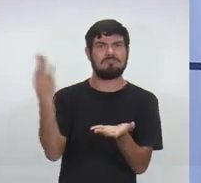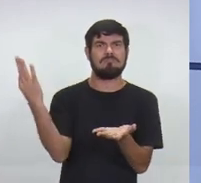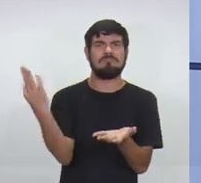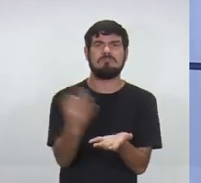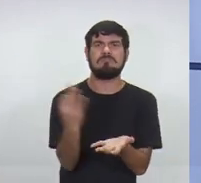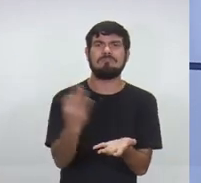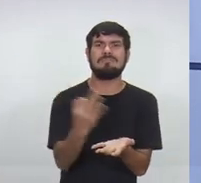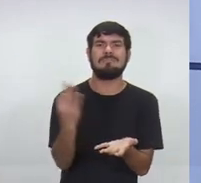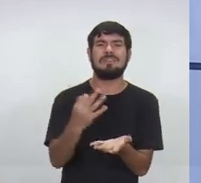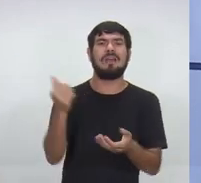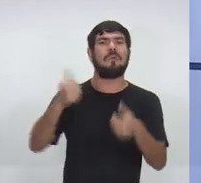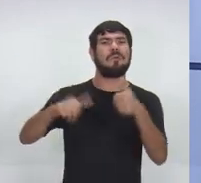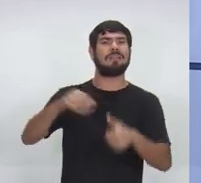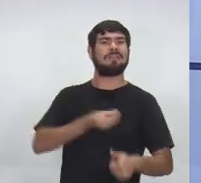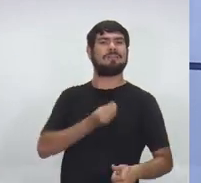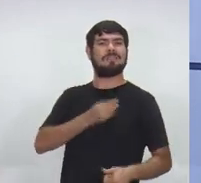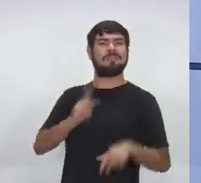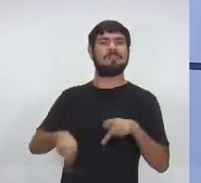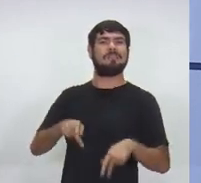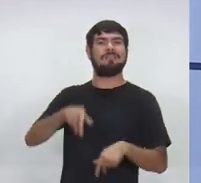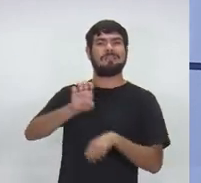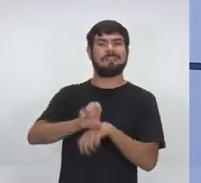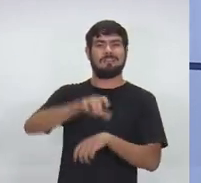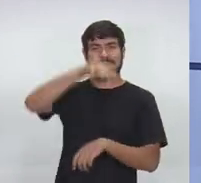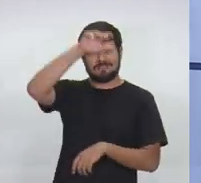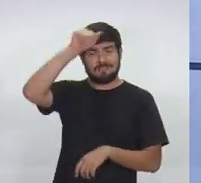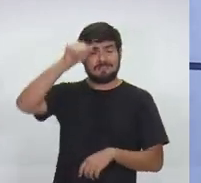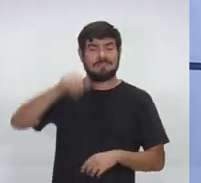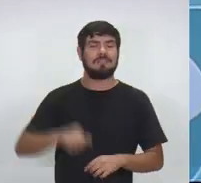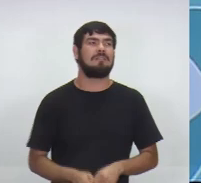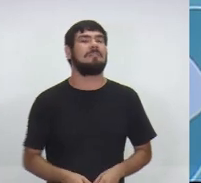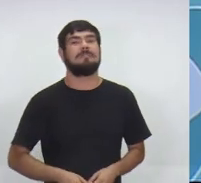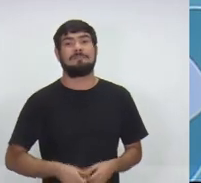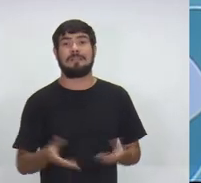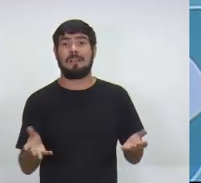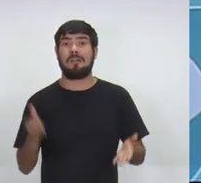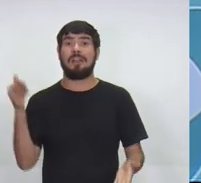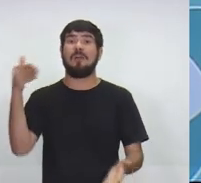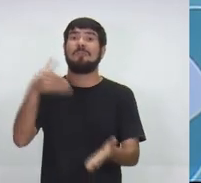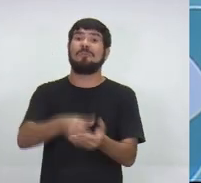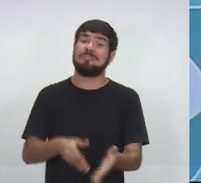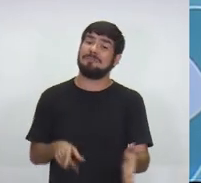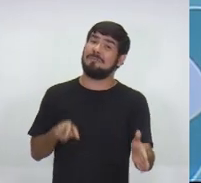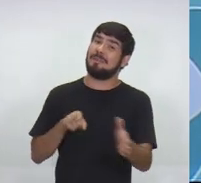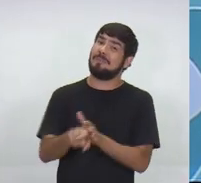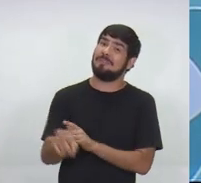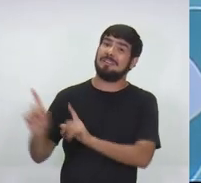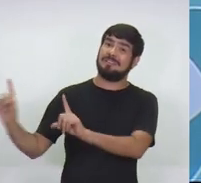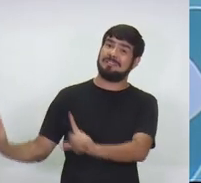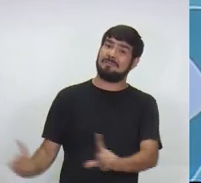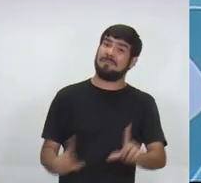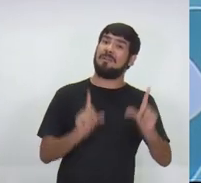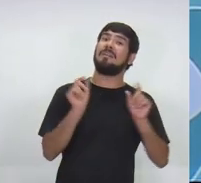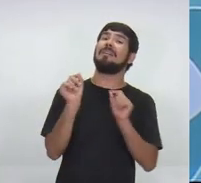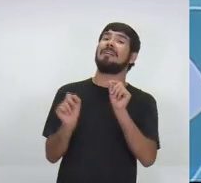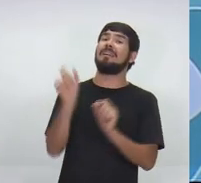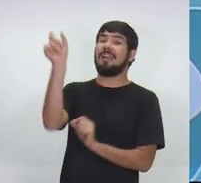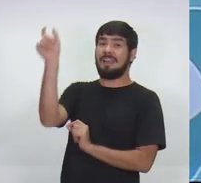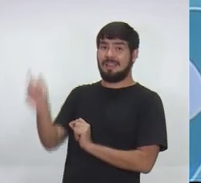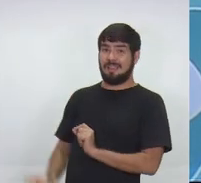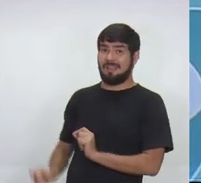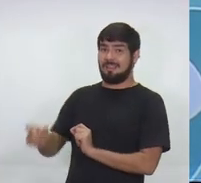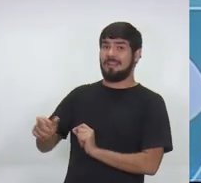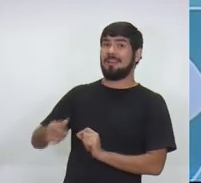é a qualidade de vida do povo do estado do amazonas vamos então para a última pergunta deste bloco que é feita pelo candidato wilson lima